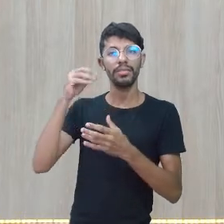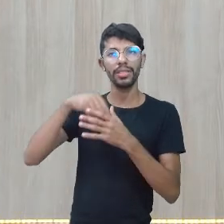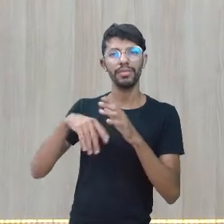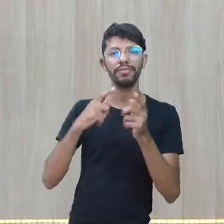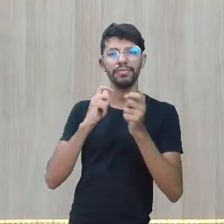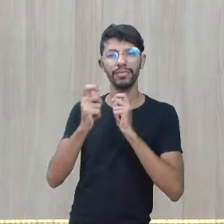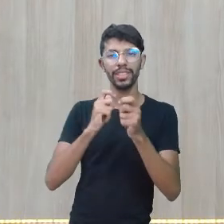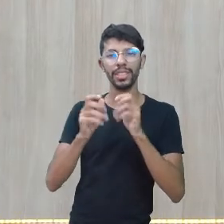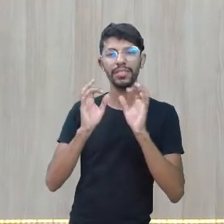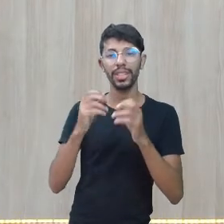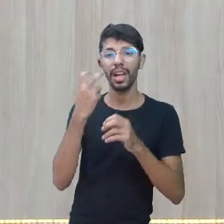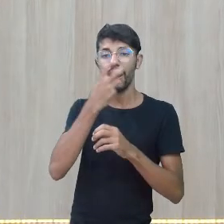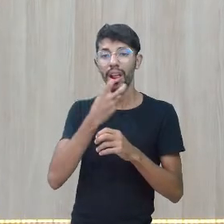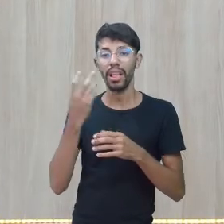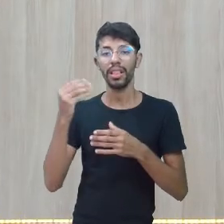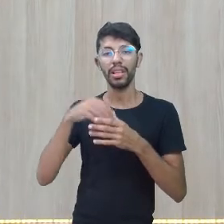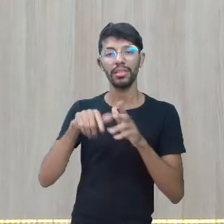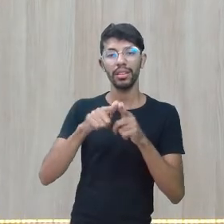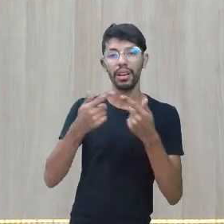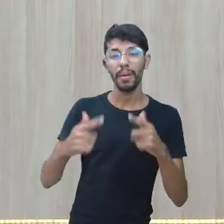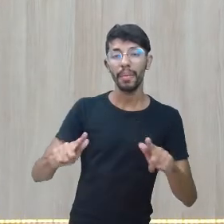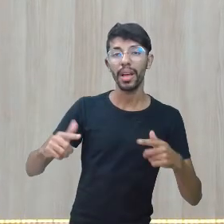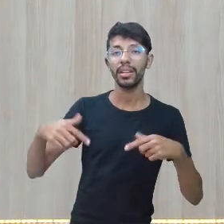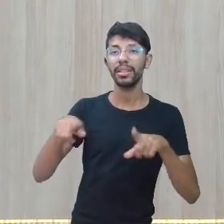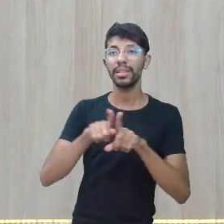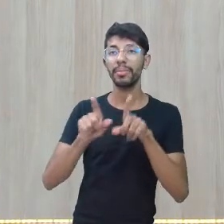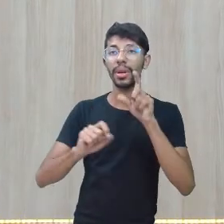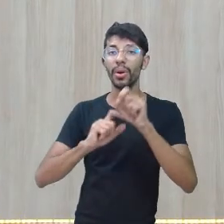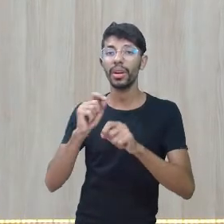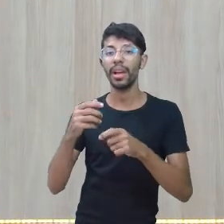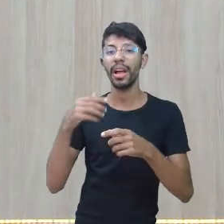com a gramática e com a necessidade de fazer a